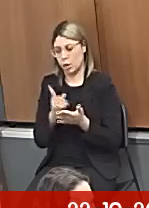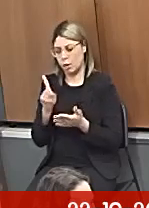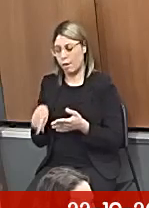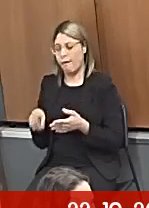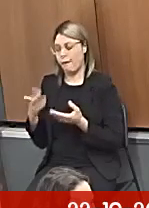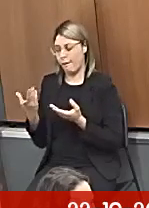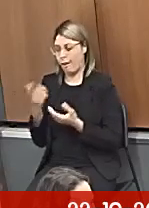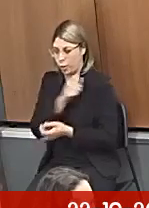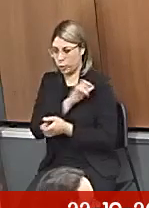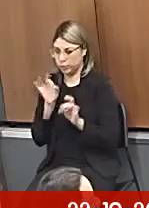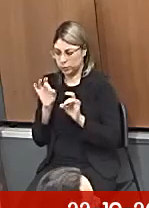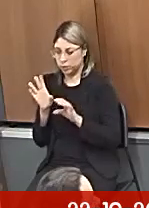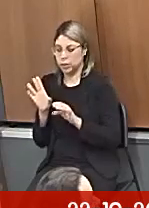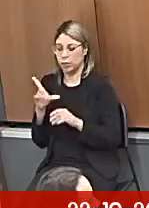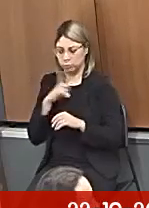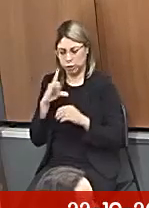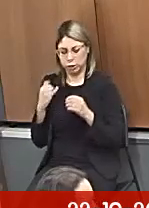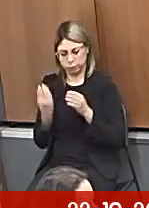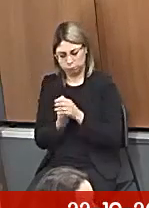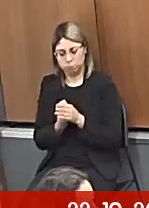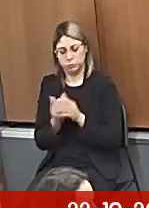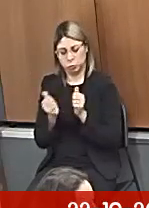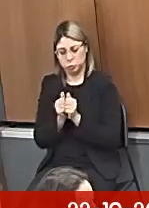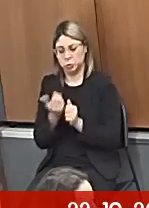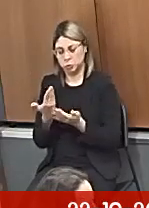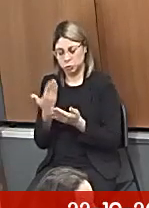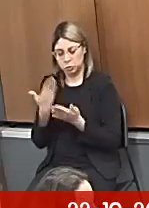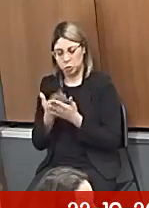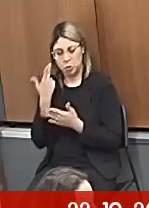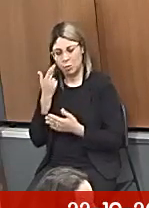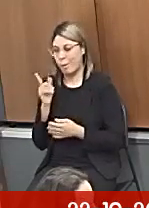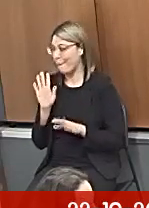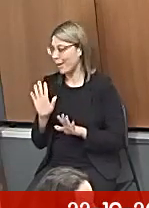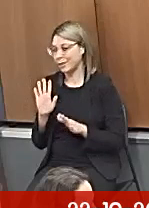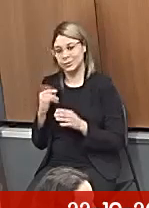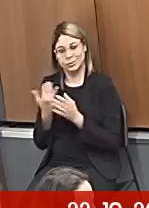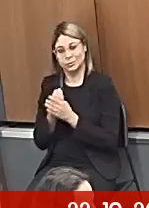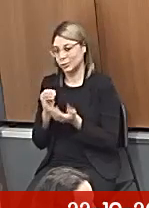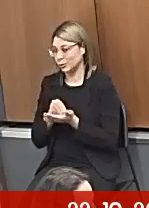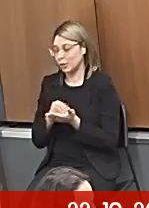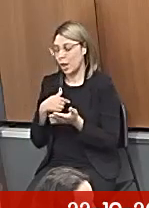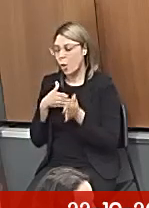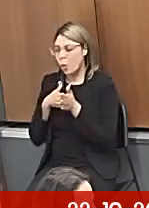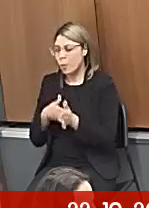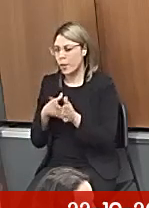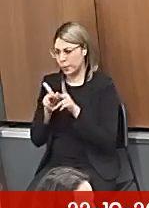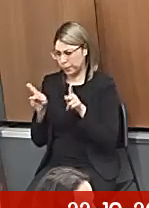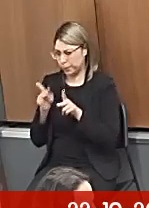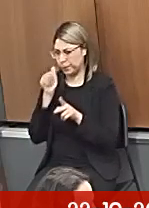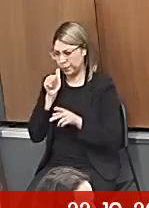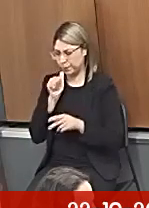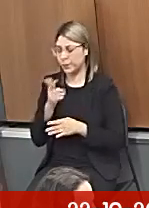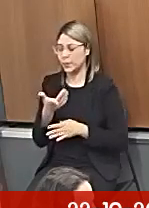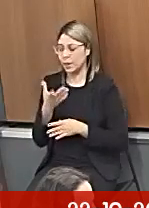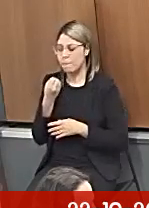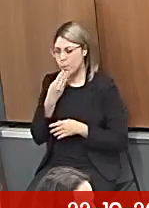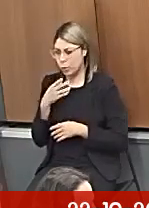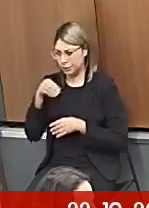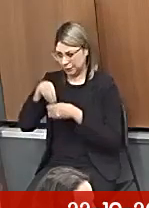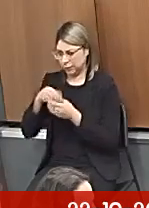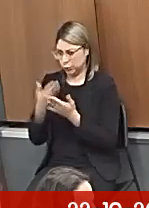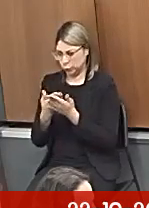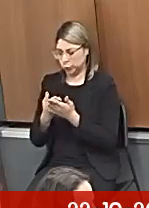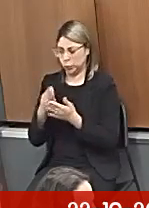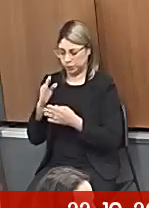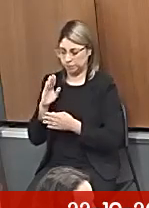vai ser integrado e não vai ser. Eu estou acompanhando uma professora muito boa numa escola em Belo